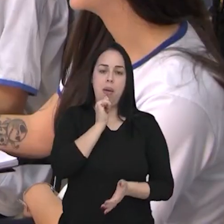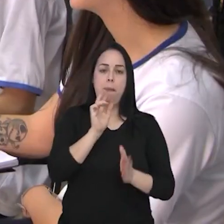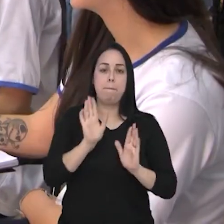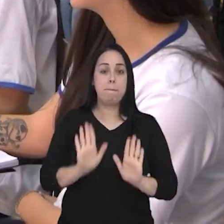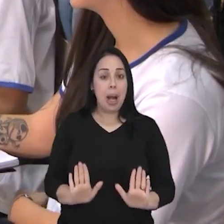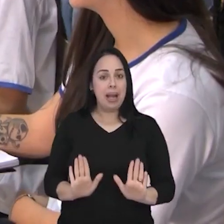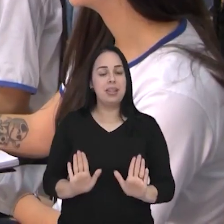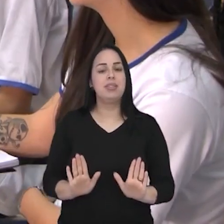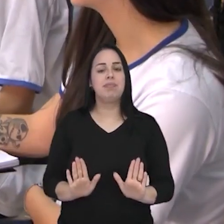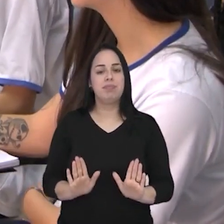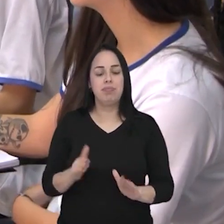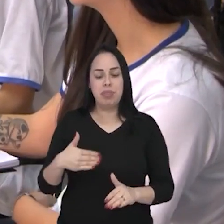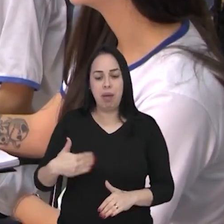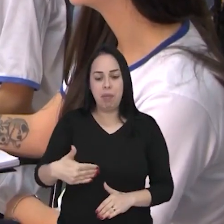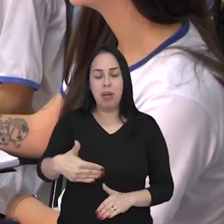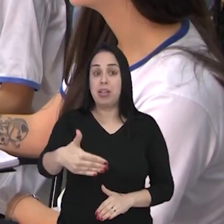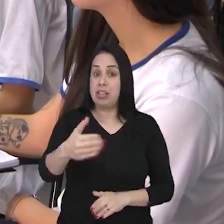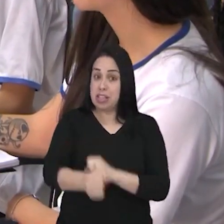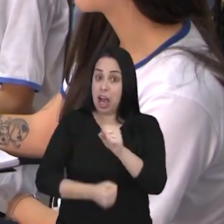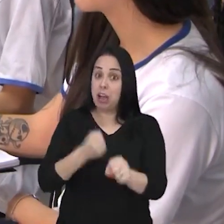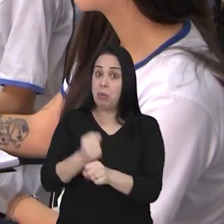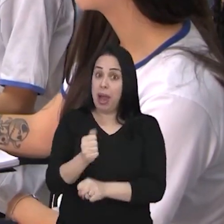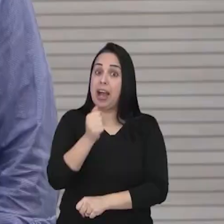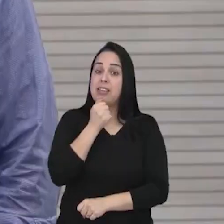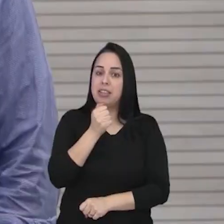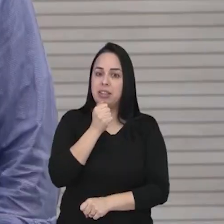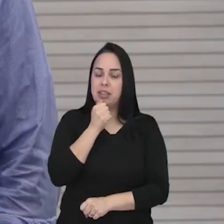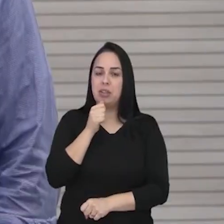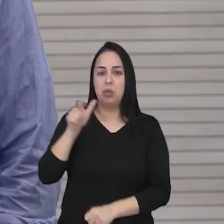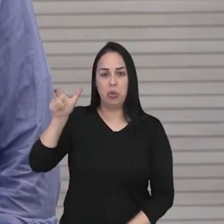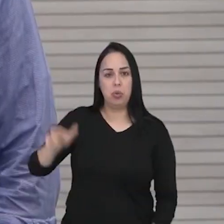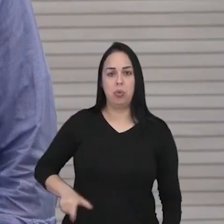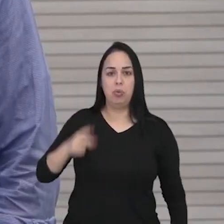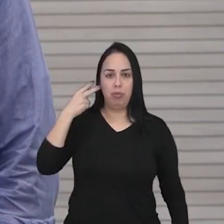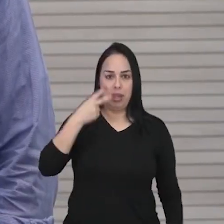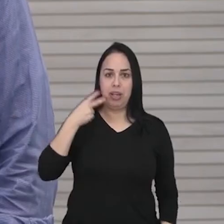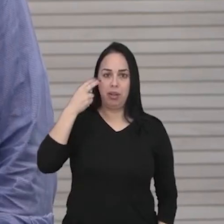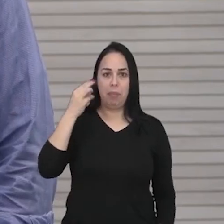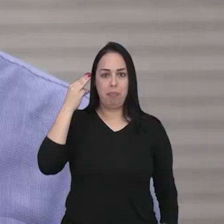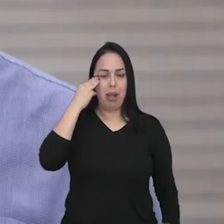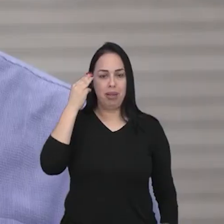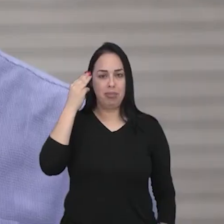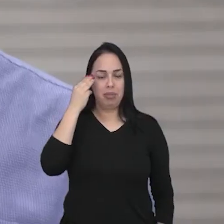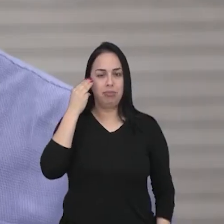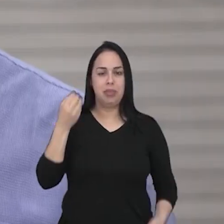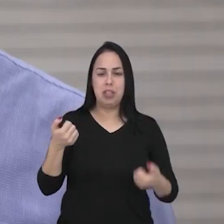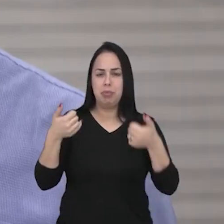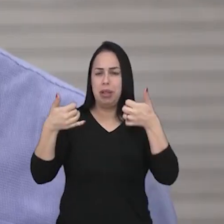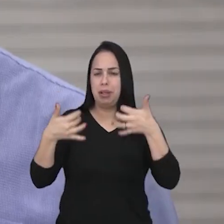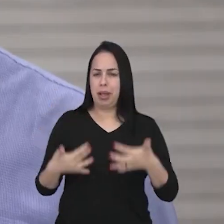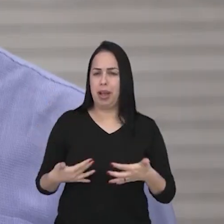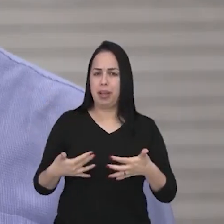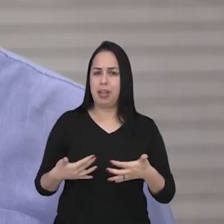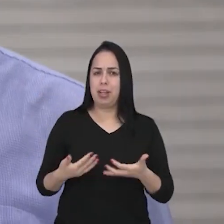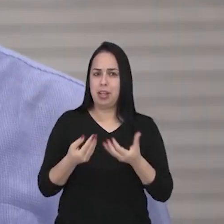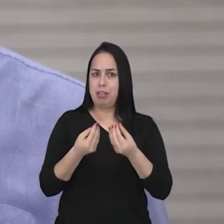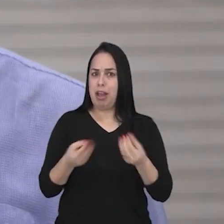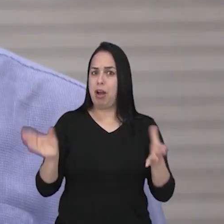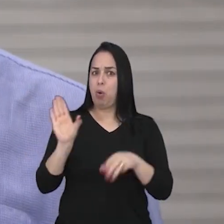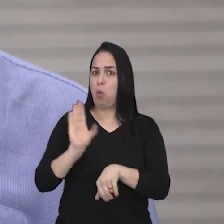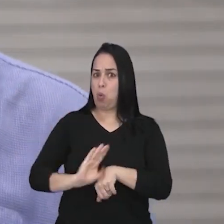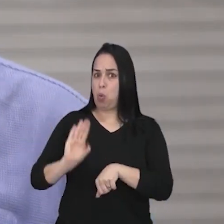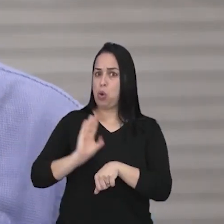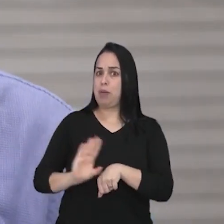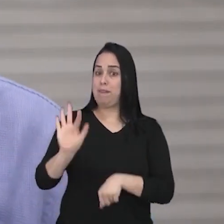mas a expectativa é que ocorra ainda esse ano. Para o vereador Marcão da Academia, a oferta de cursos em nível